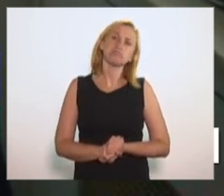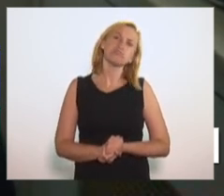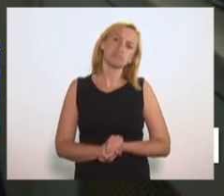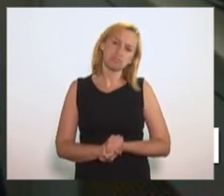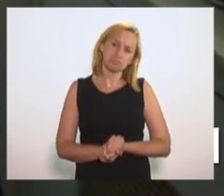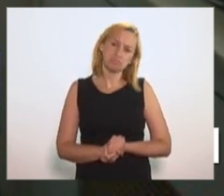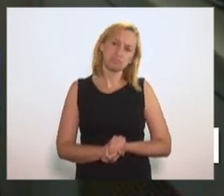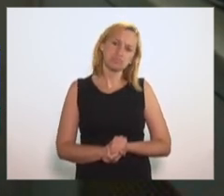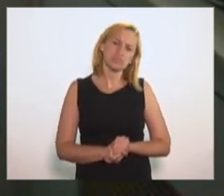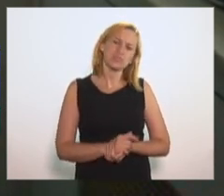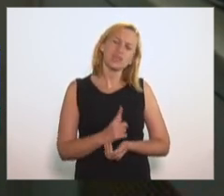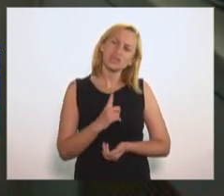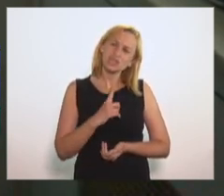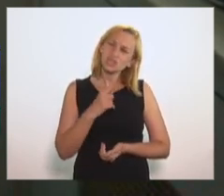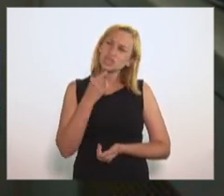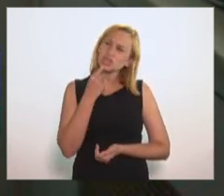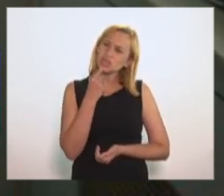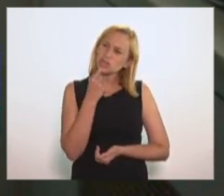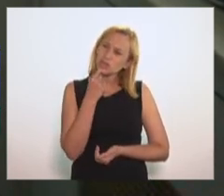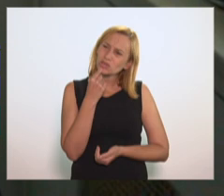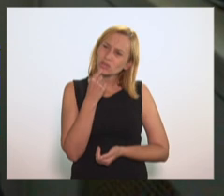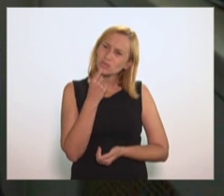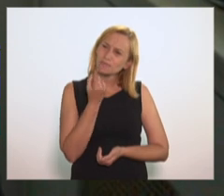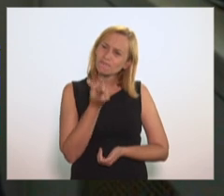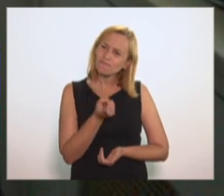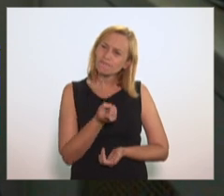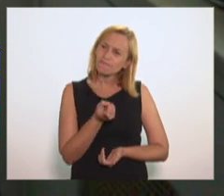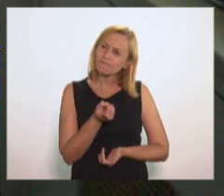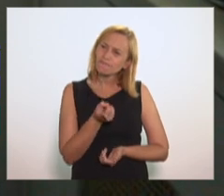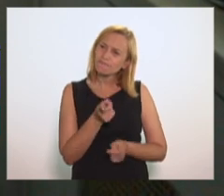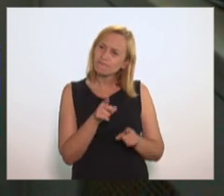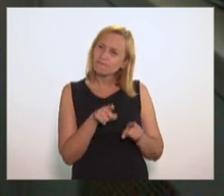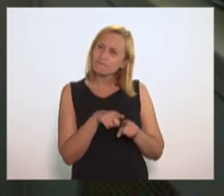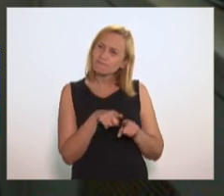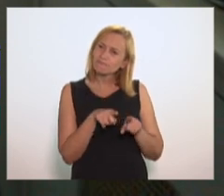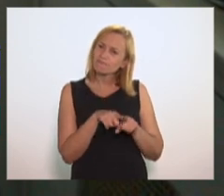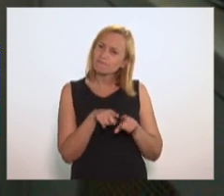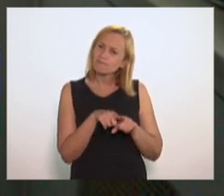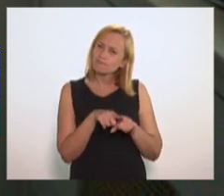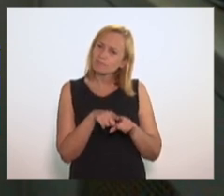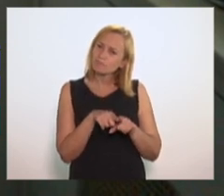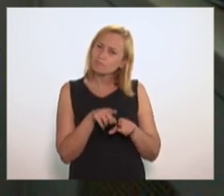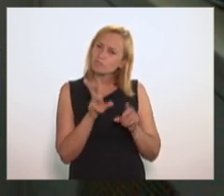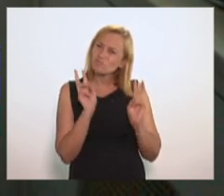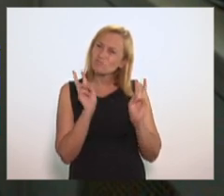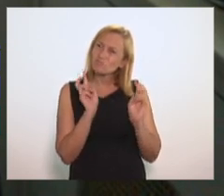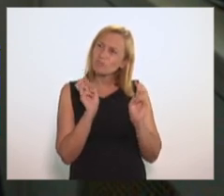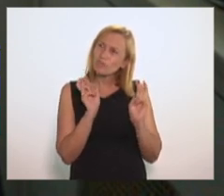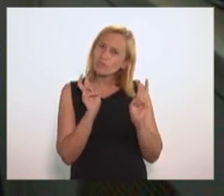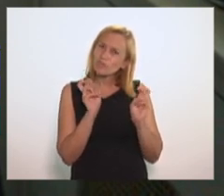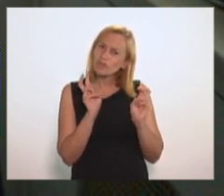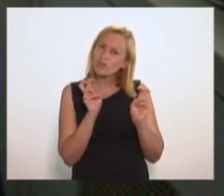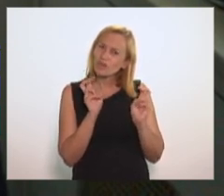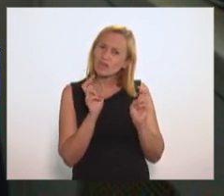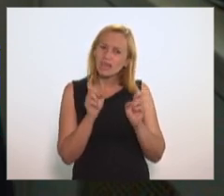tinha ali uma coisa de também tratar um pouco aí das questões do interior do nosso